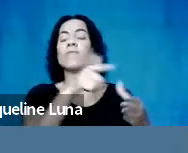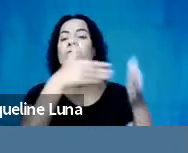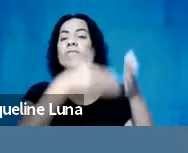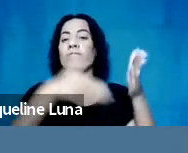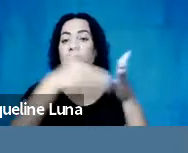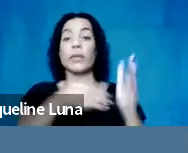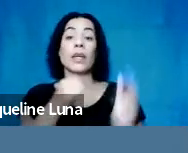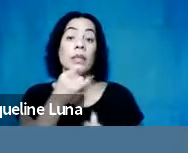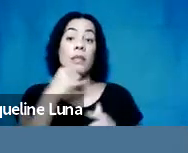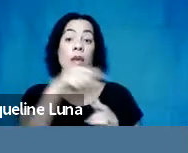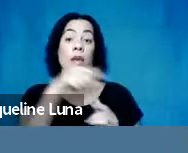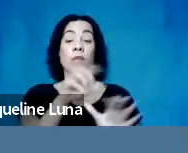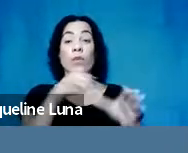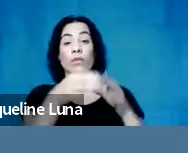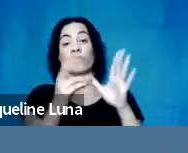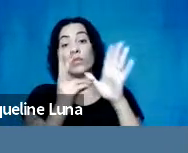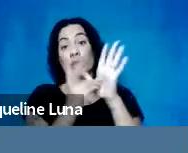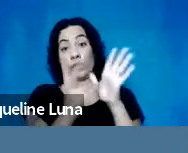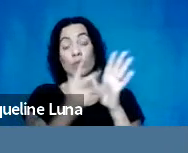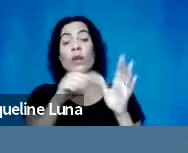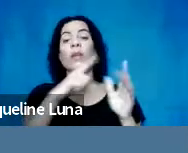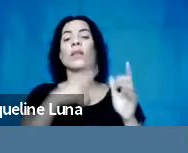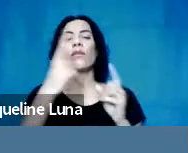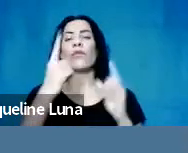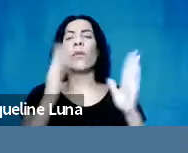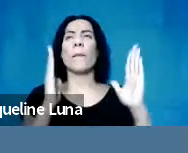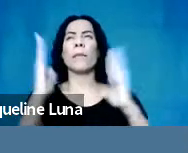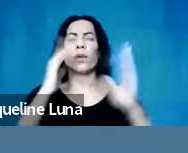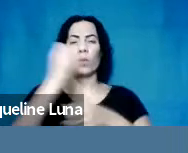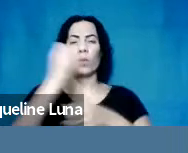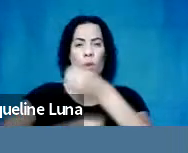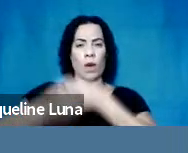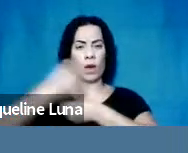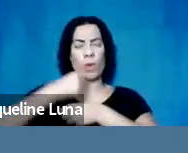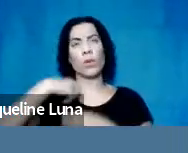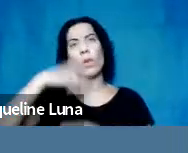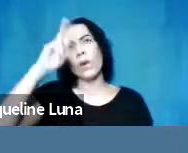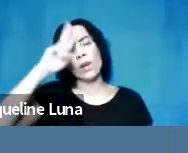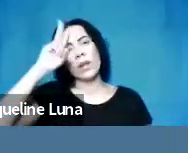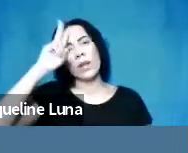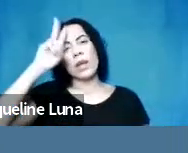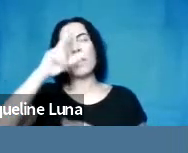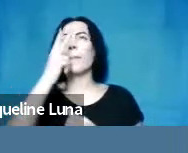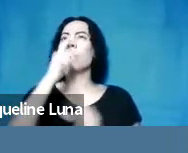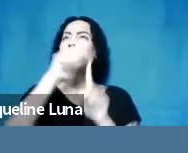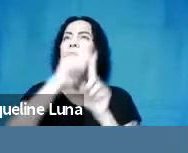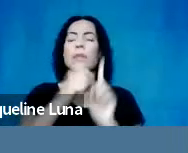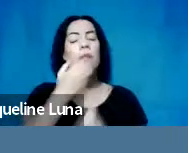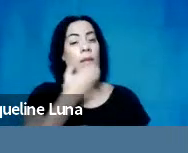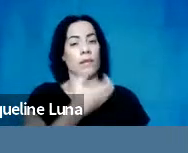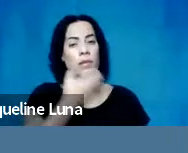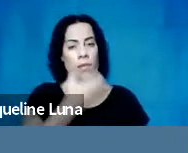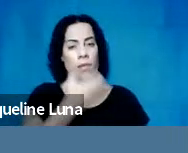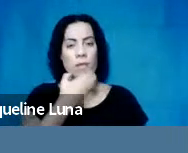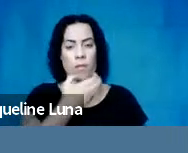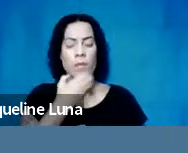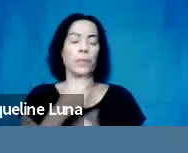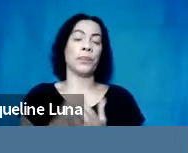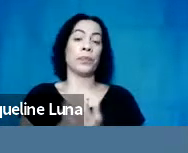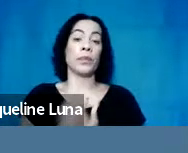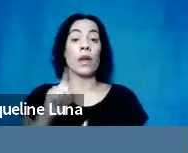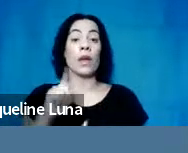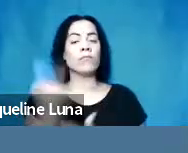os indígenas, né? Que durante um período, ano passado, me lembro que eu acho que dezembro do ano passado, a